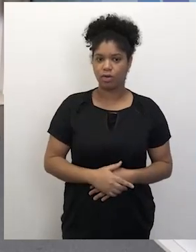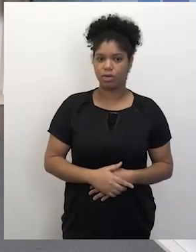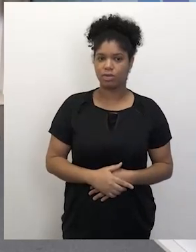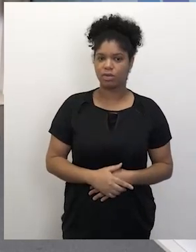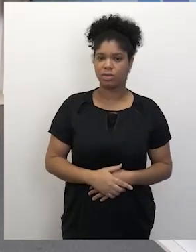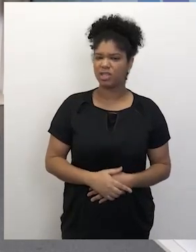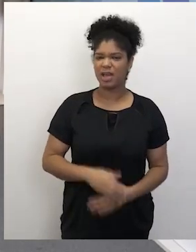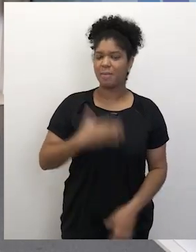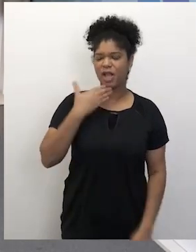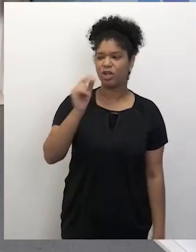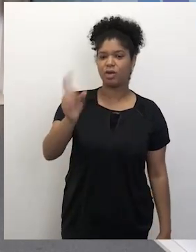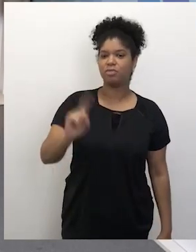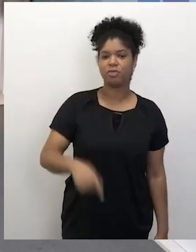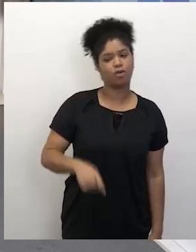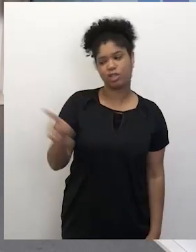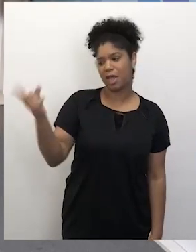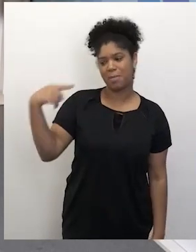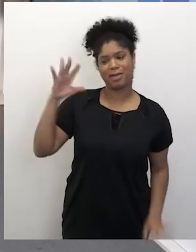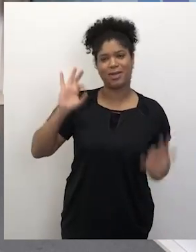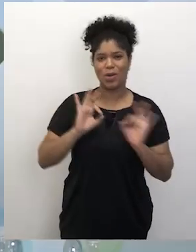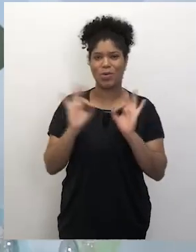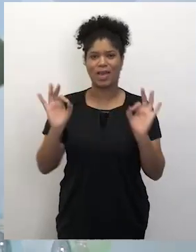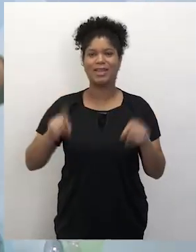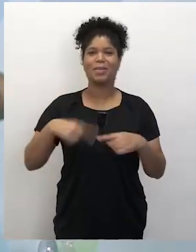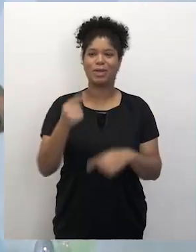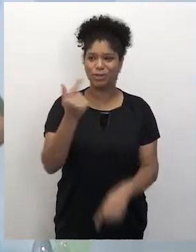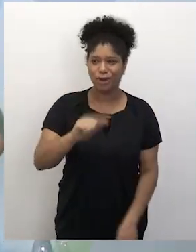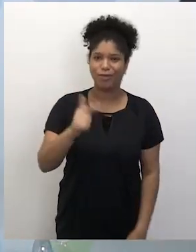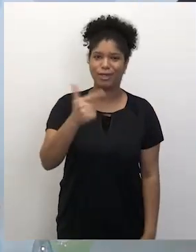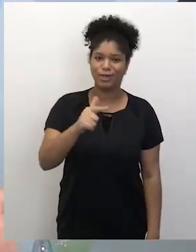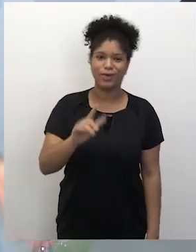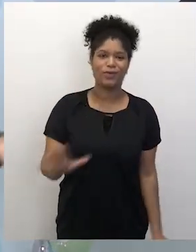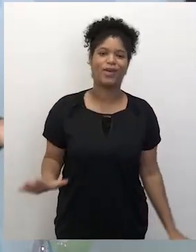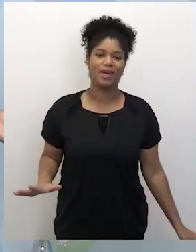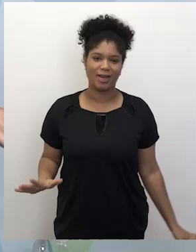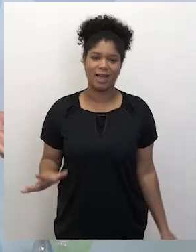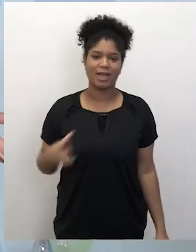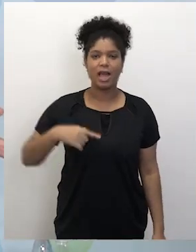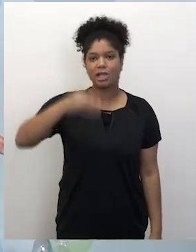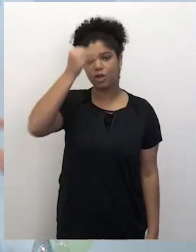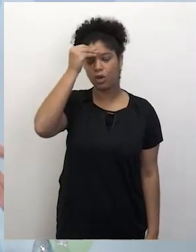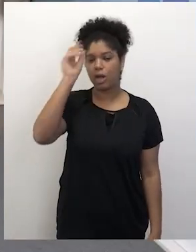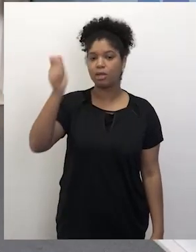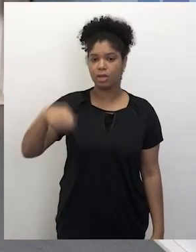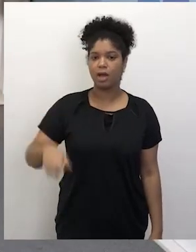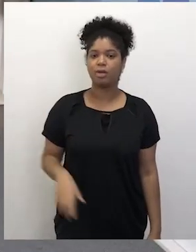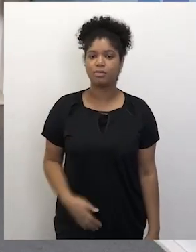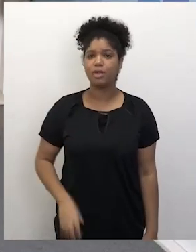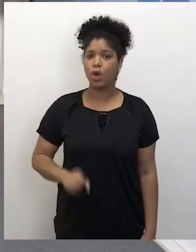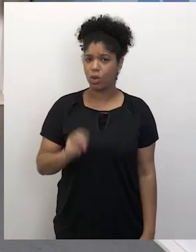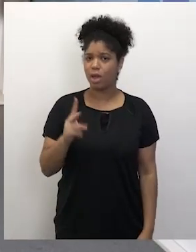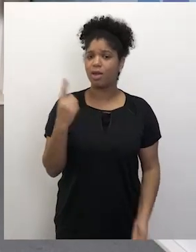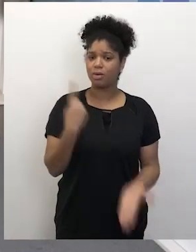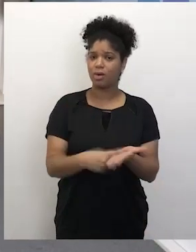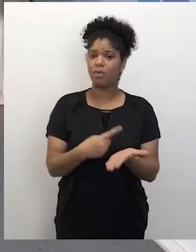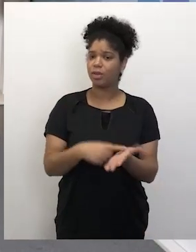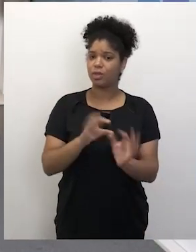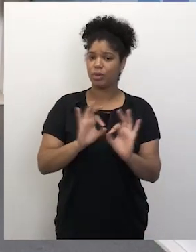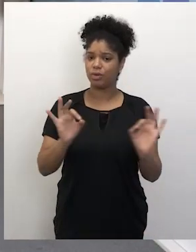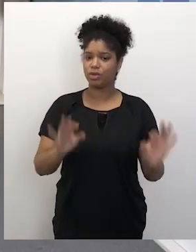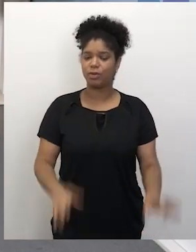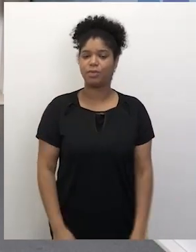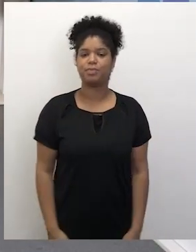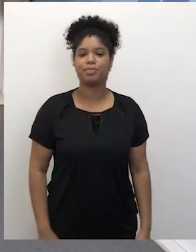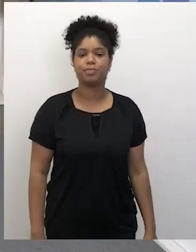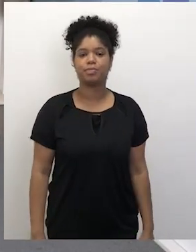que não. Não, tá bom, você que manda. Depois a gente fica repetindo, a gente vai decorando. Tá bom, combinado. Vamos